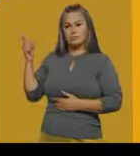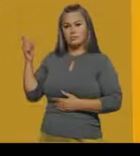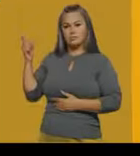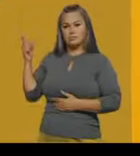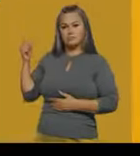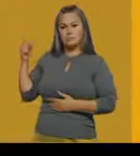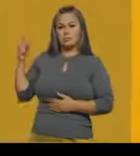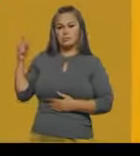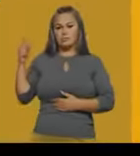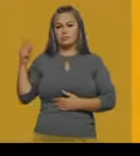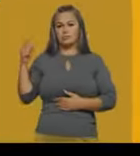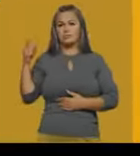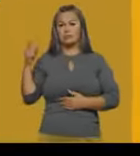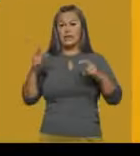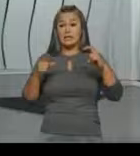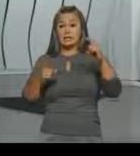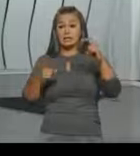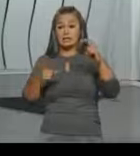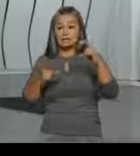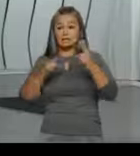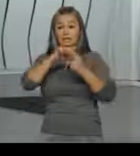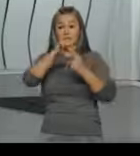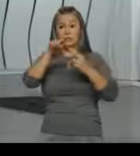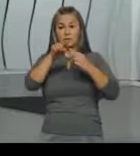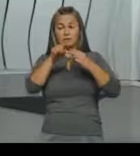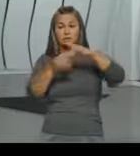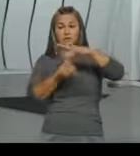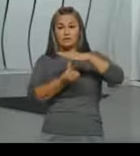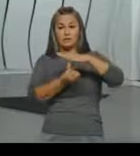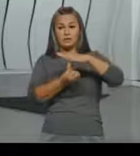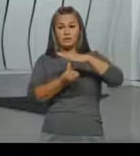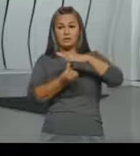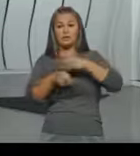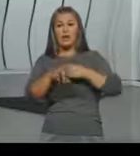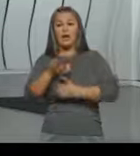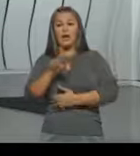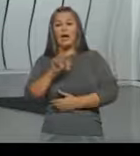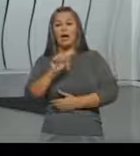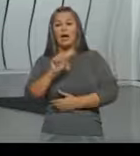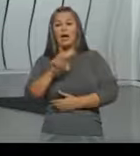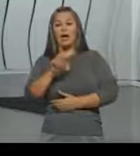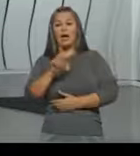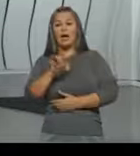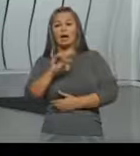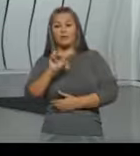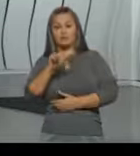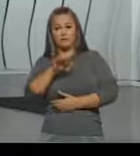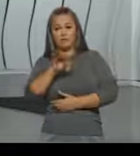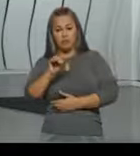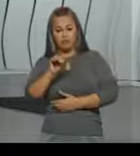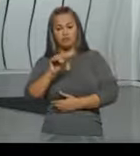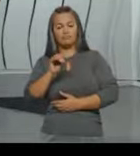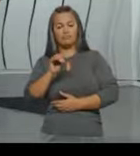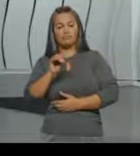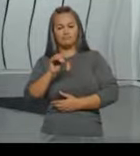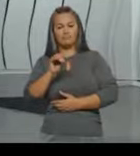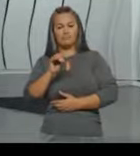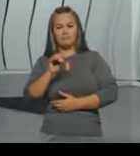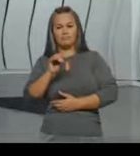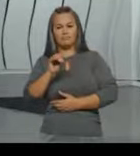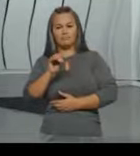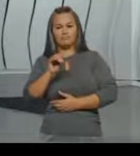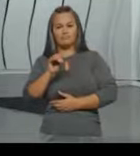5π sobre 6 radiano. Aí no final, como você está convertendo, você coloca o radiano.